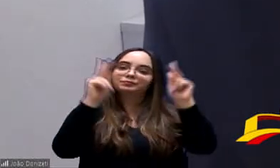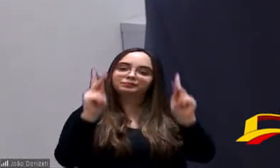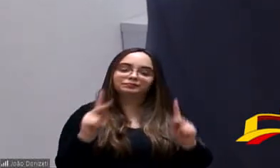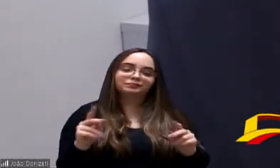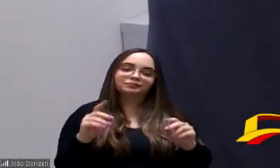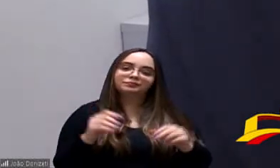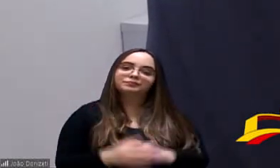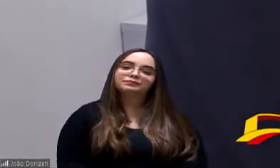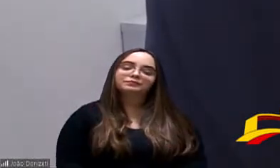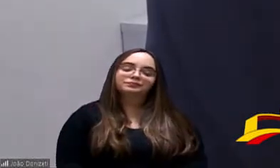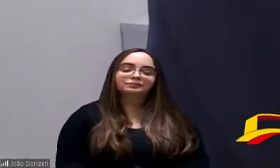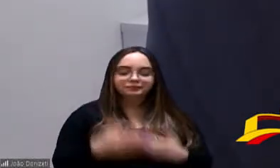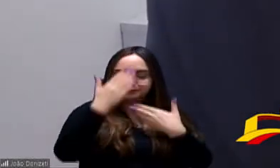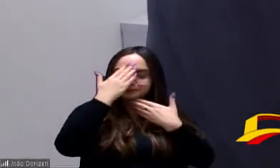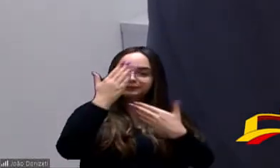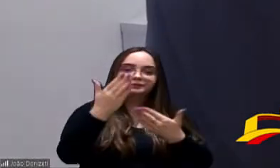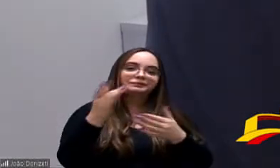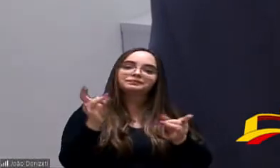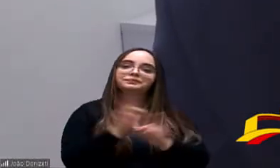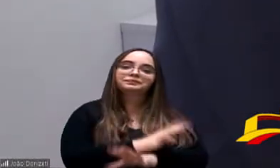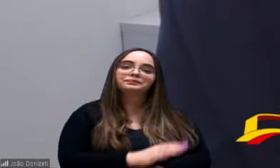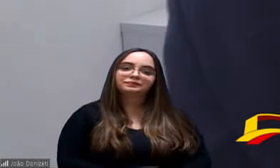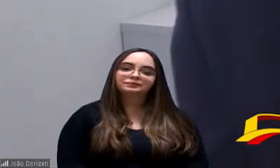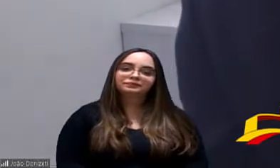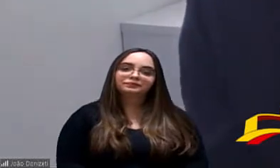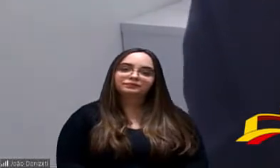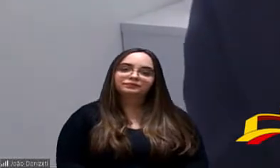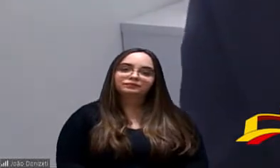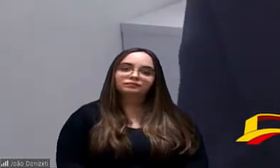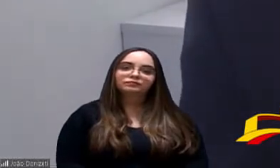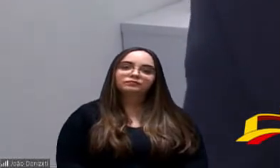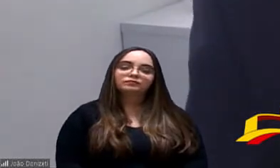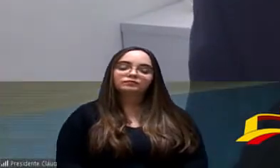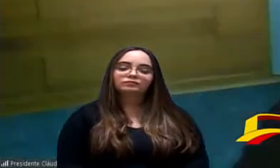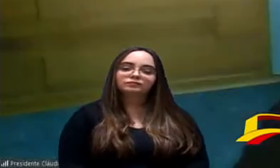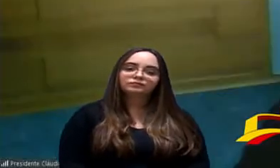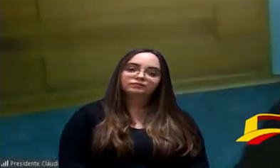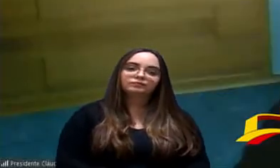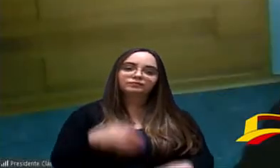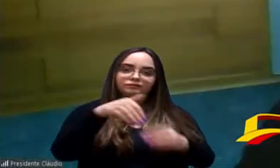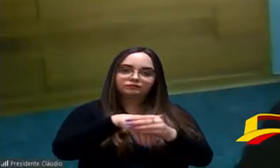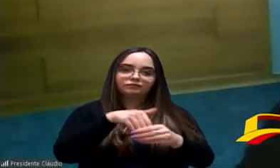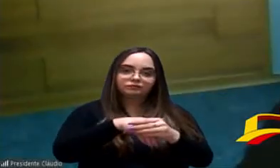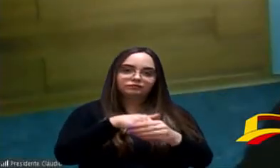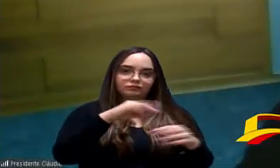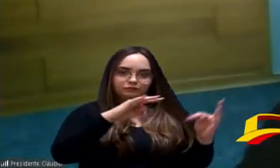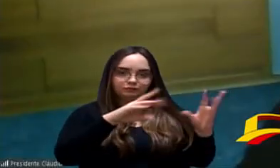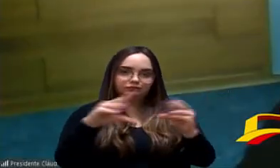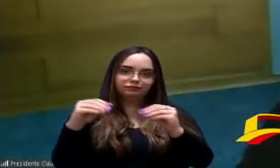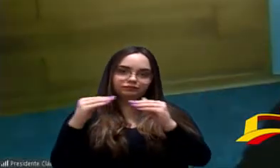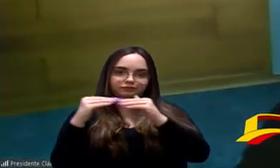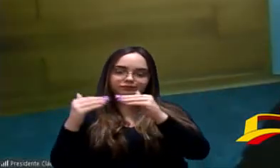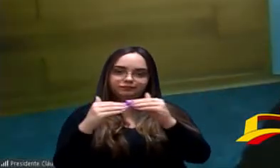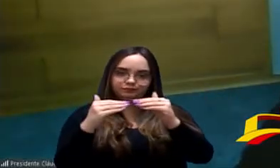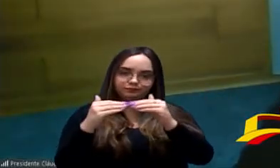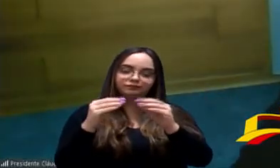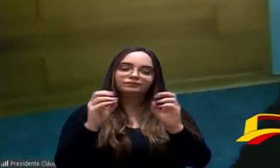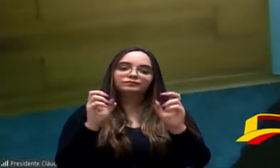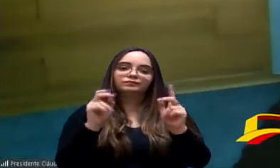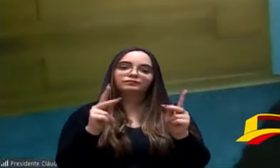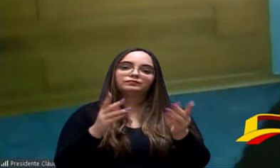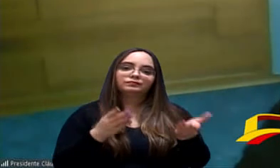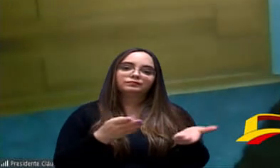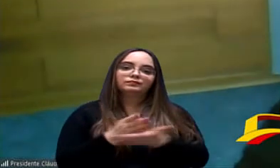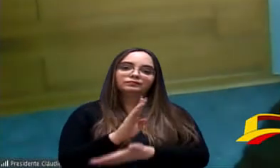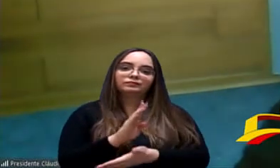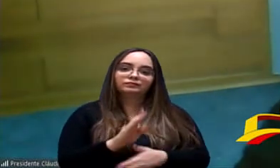É isso daí, senhor presidente, inicialmente. Muito obrigado. Eu coloco em votação, os vereadores concordam, permanece como estão, aprovado.